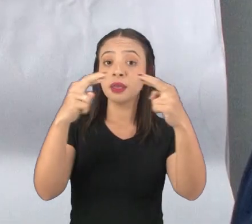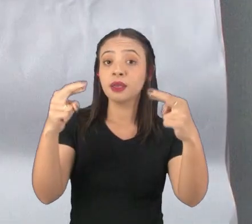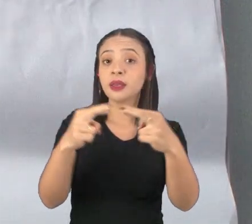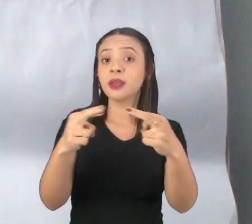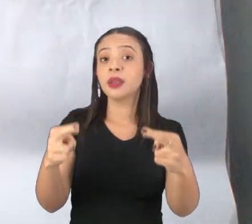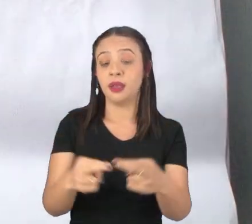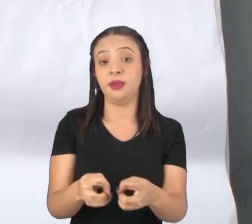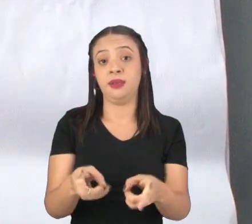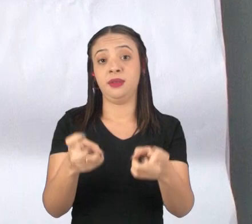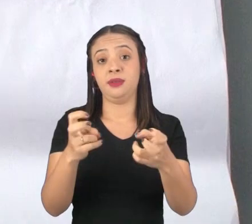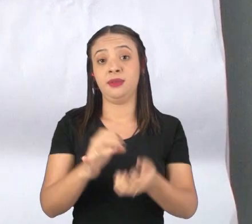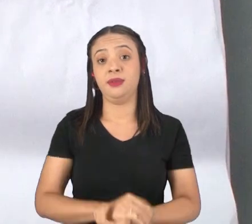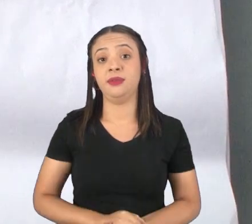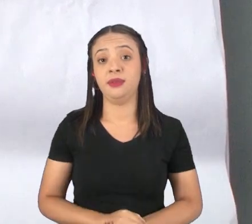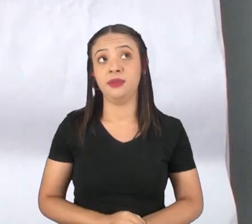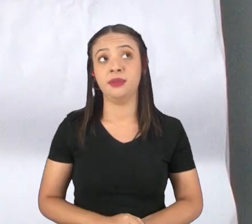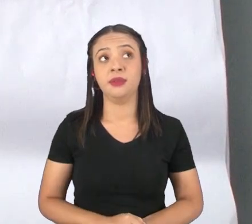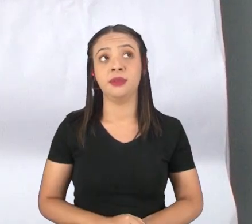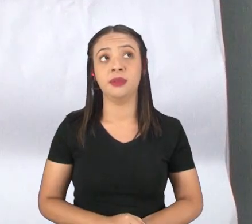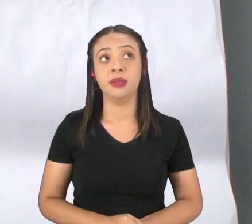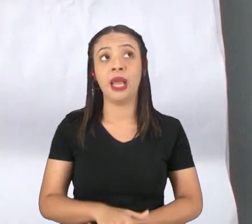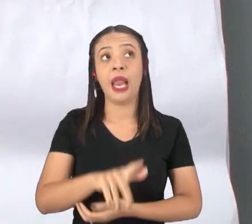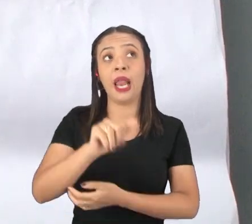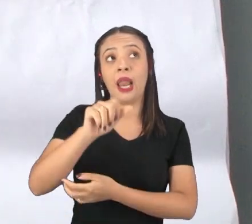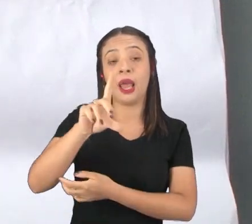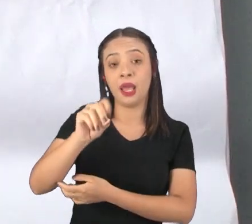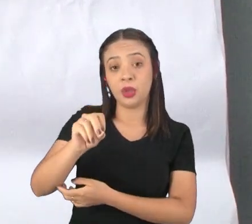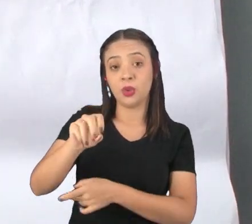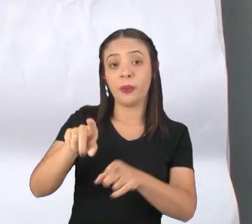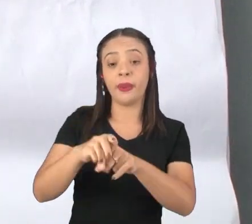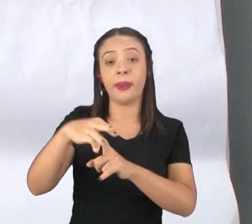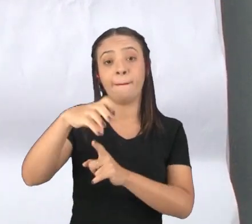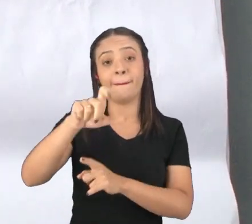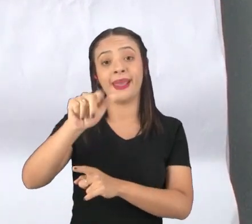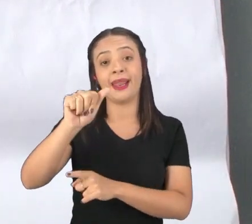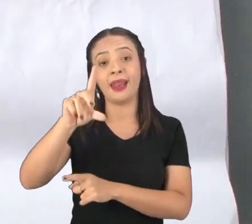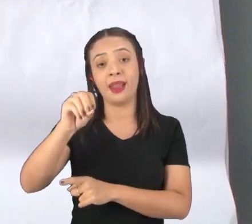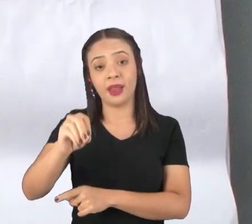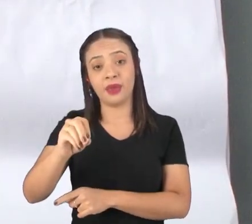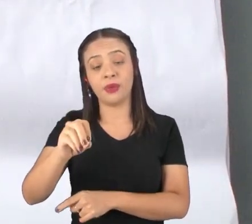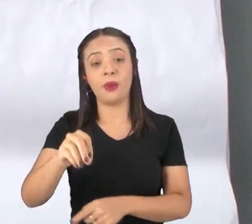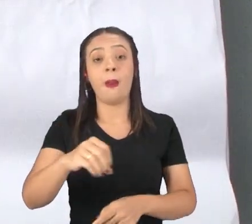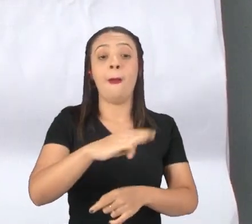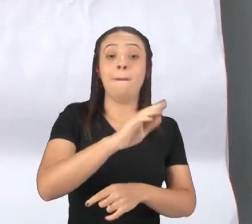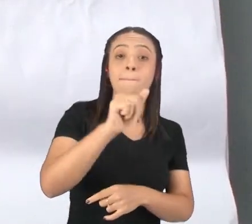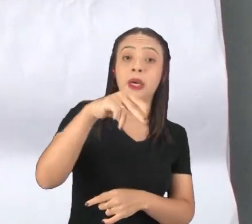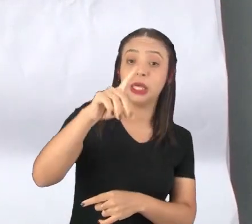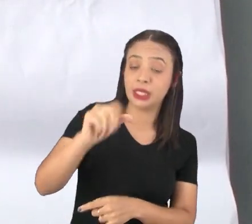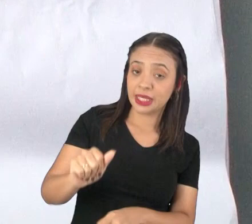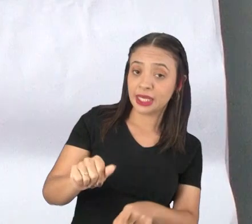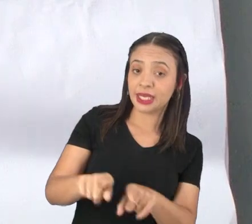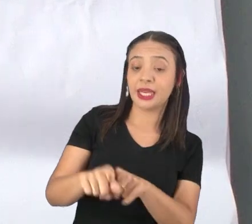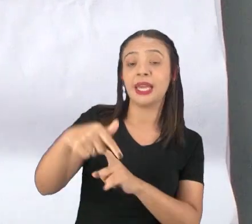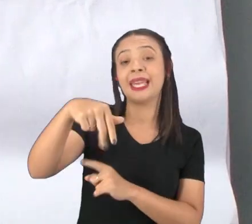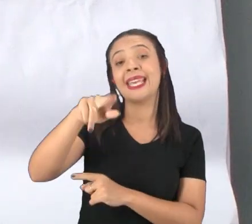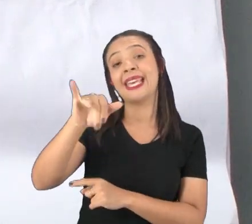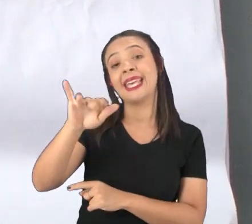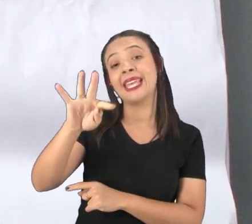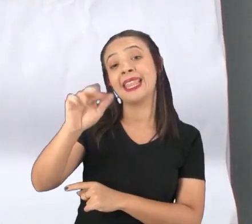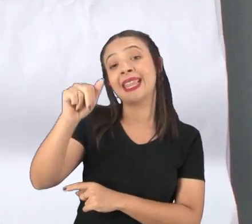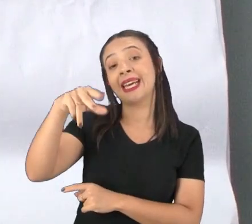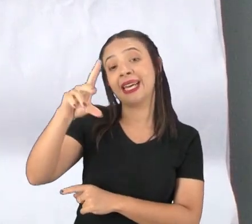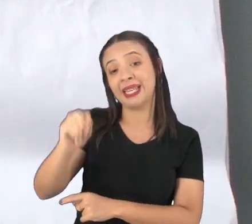ó? As rimas que eu posso ver, ó, lado, melado, banda, quitanda, frente,